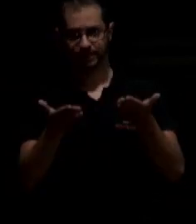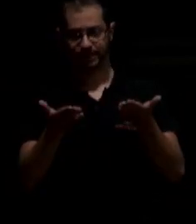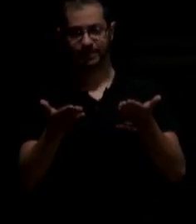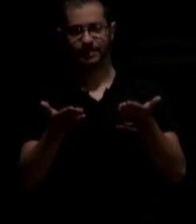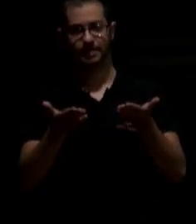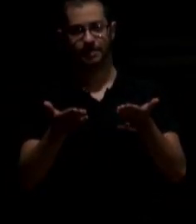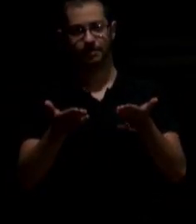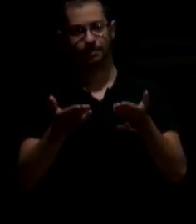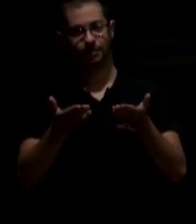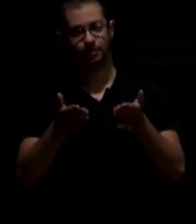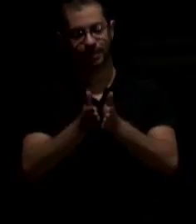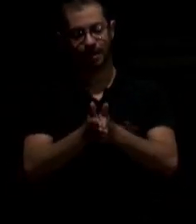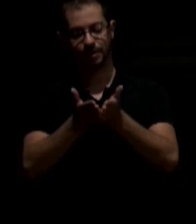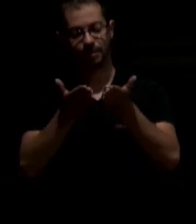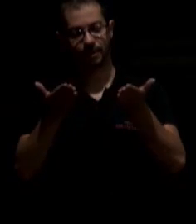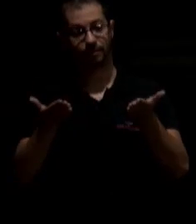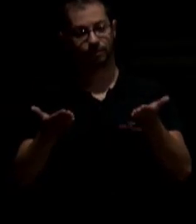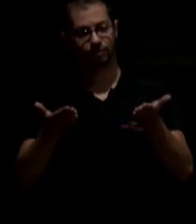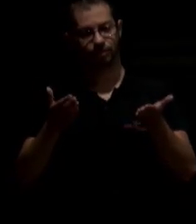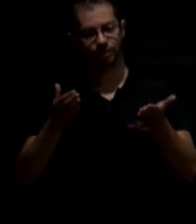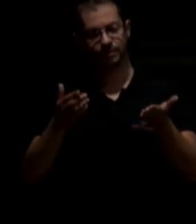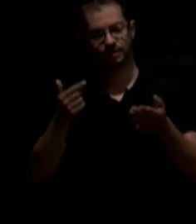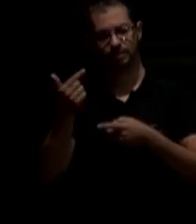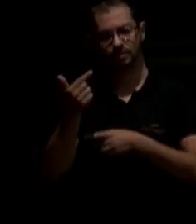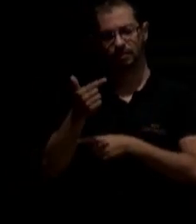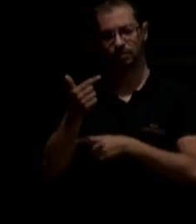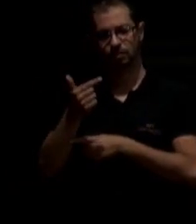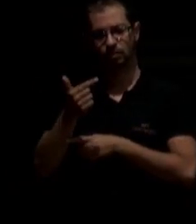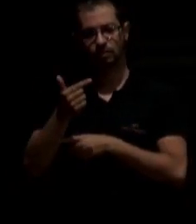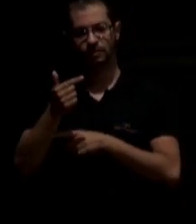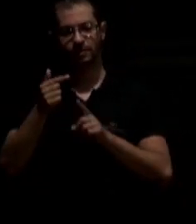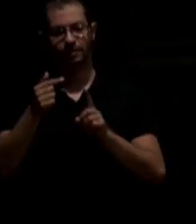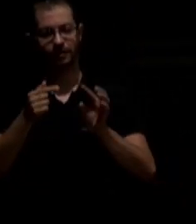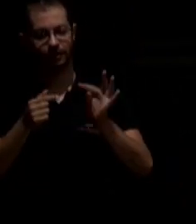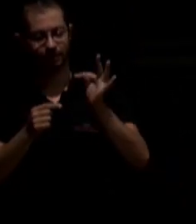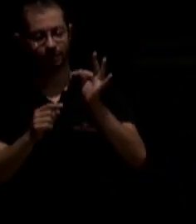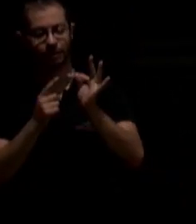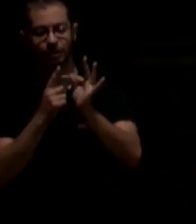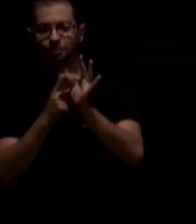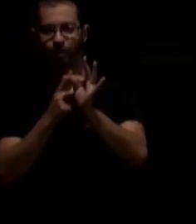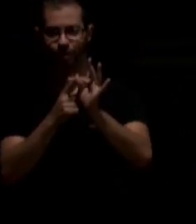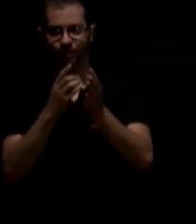Deus em 2 Timóteo, capítulo 3, versículo 12.